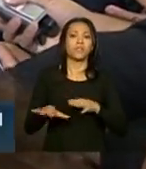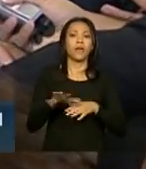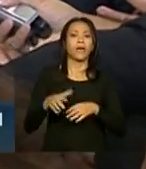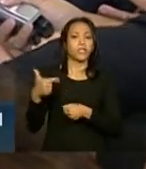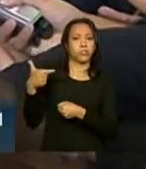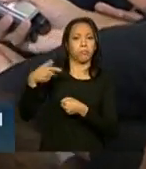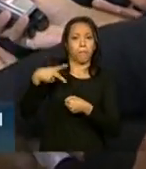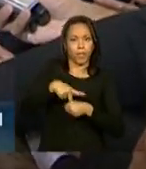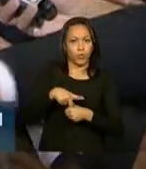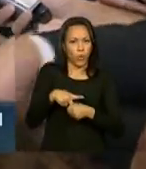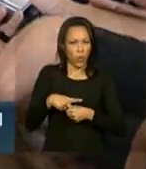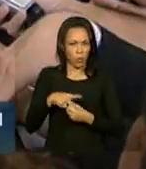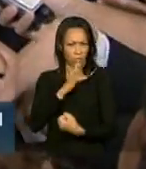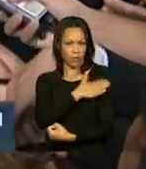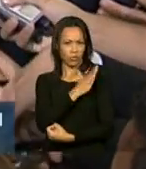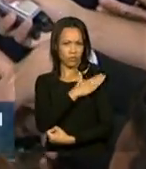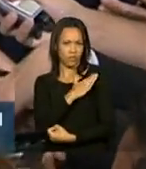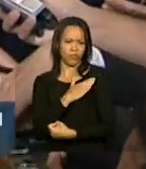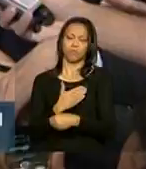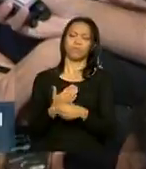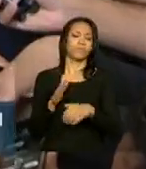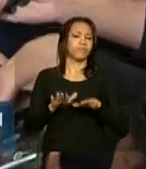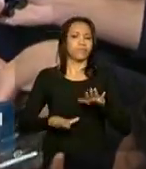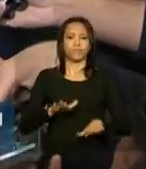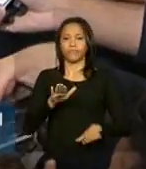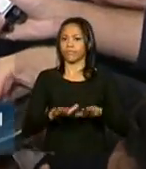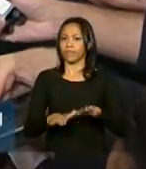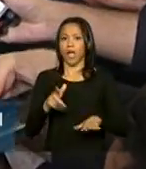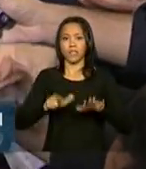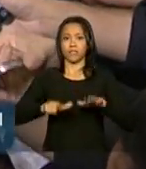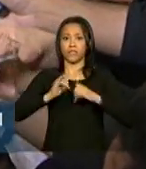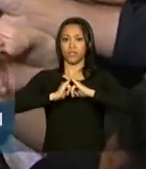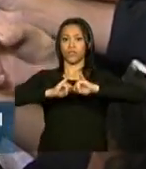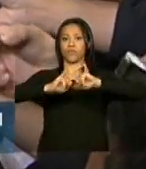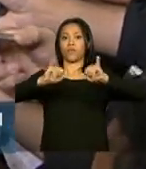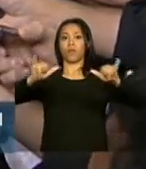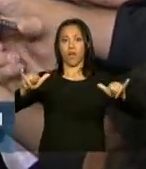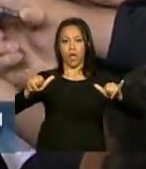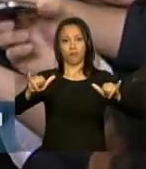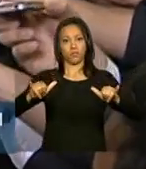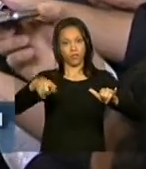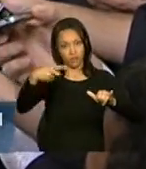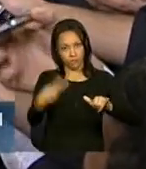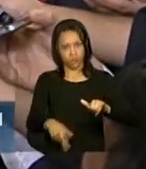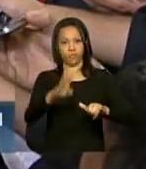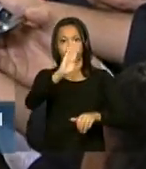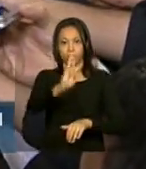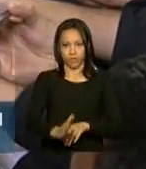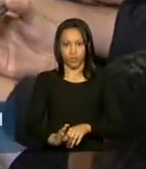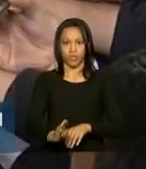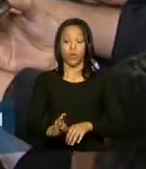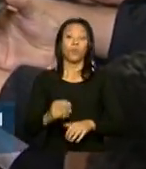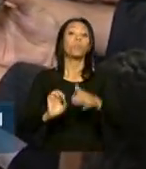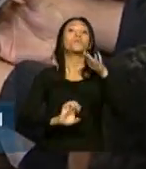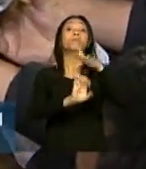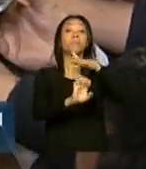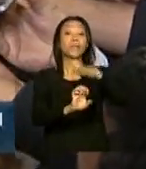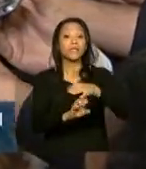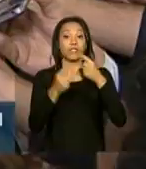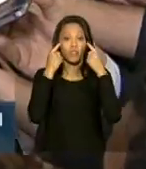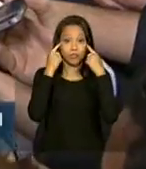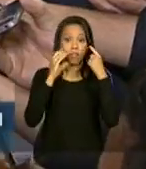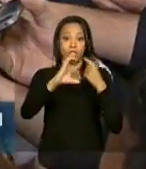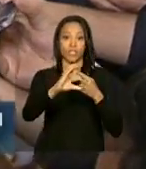têm preconceito, como muitas vezes é externado aqui no Brasil, com empresas chinesas. Até porque